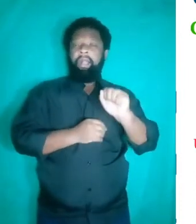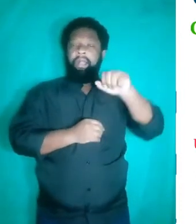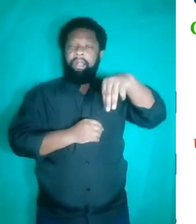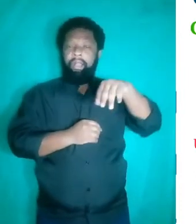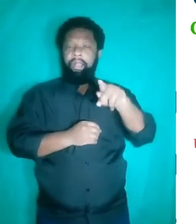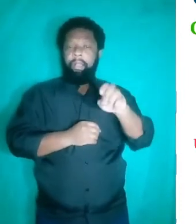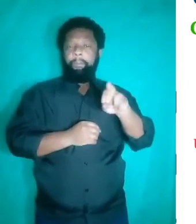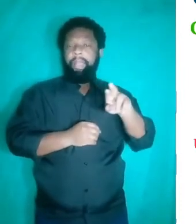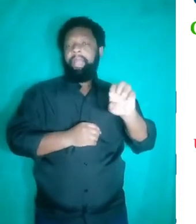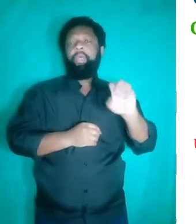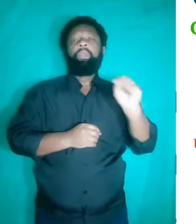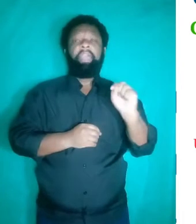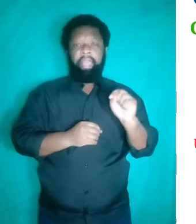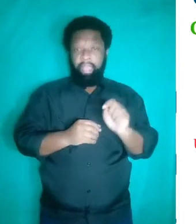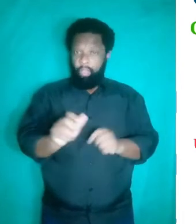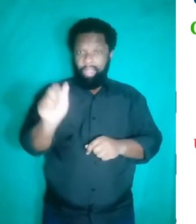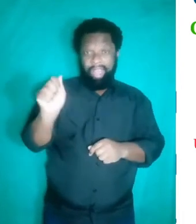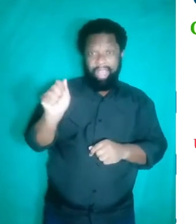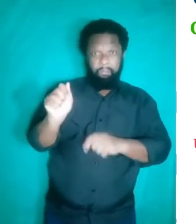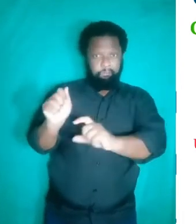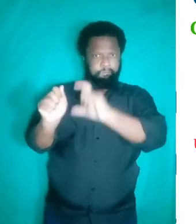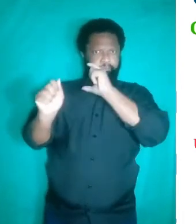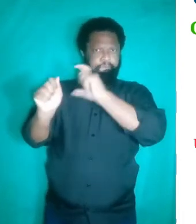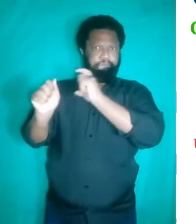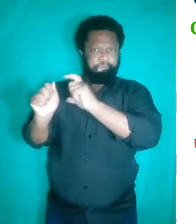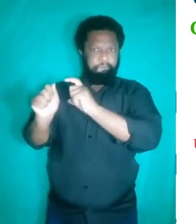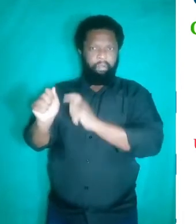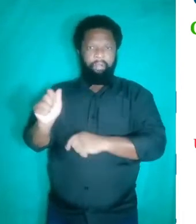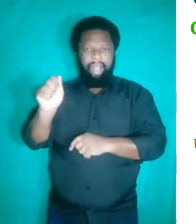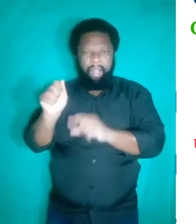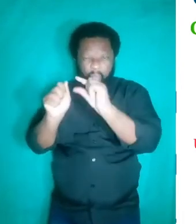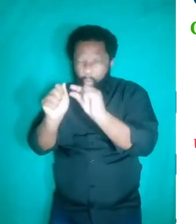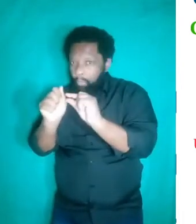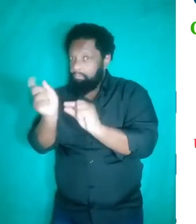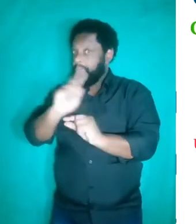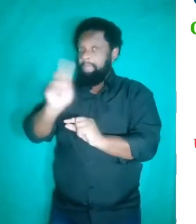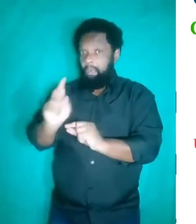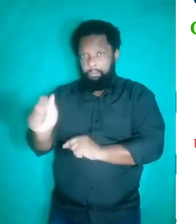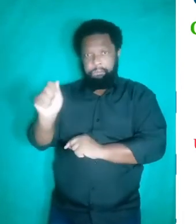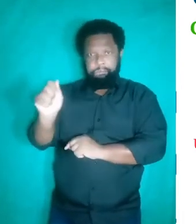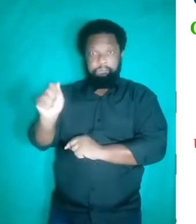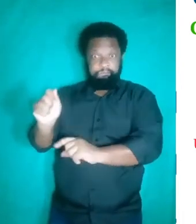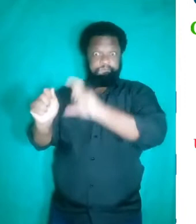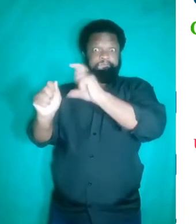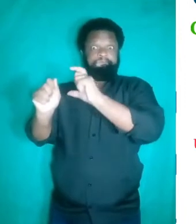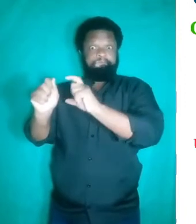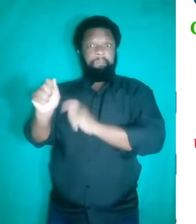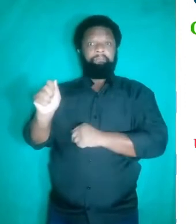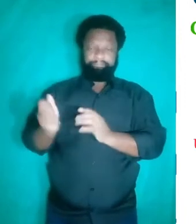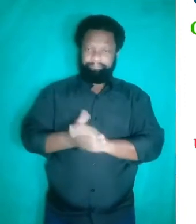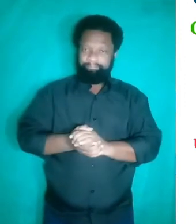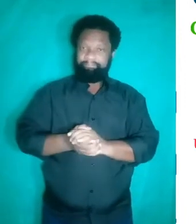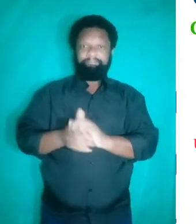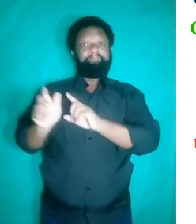A maiúsculo, não pode ser minúsculo, assim como Newton é maiúsculo, ok? Quem a gente já viu como Coulomb é maiúsculo,